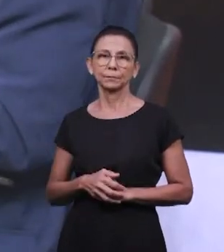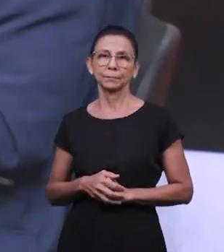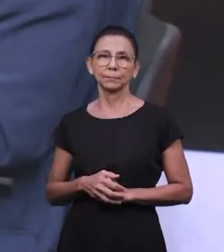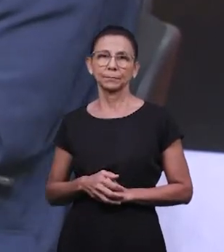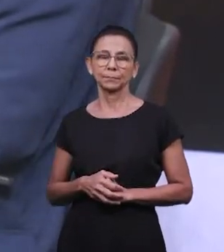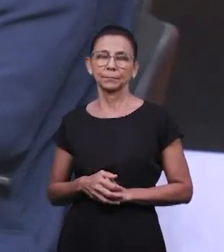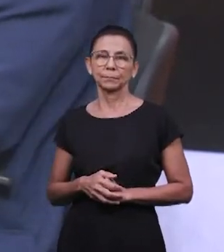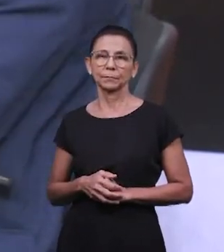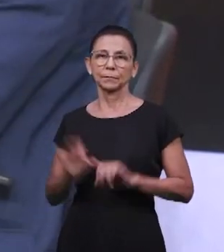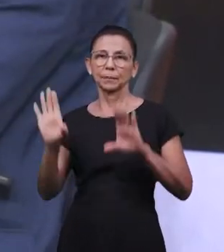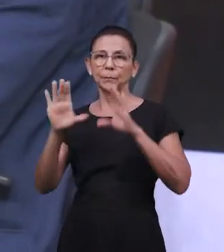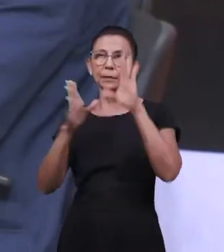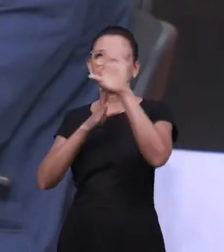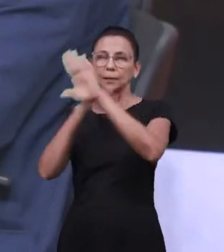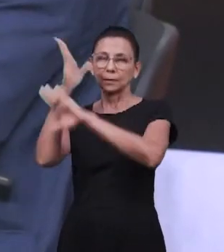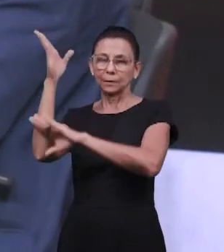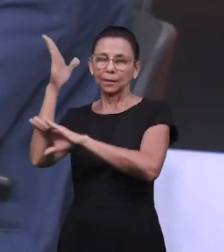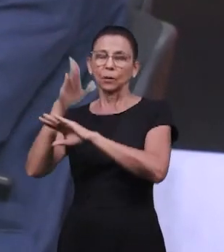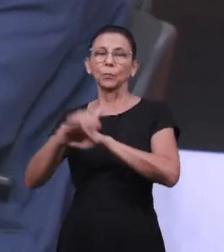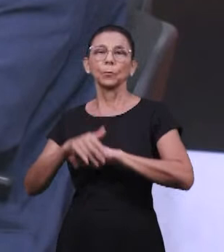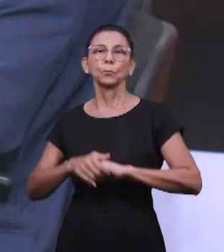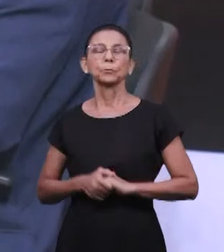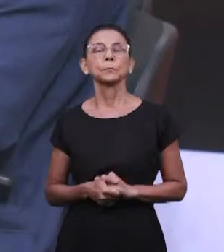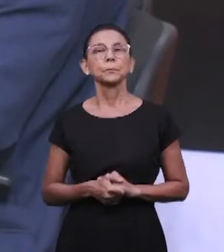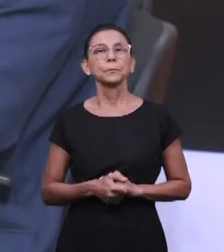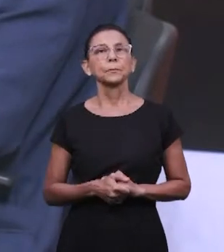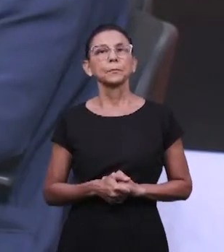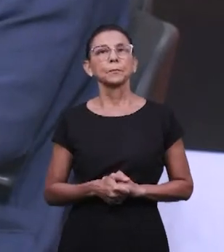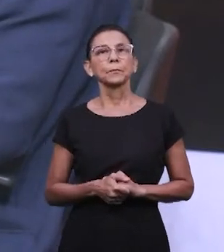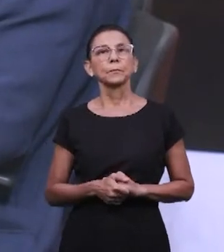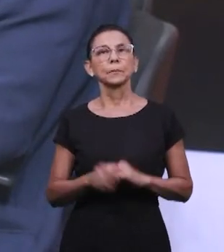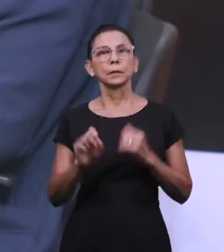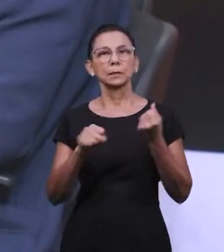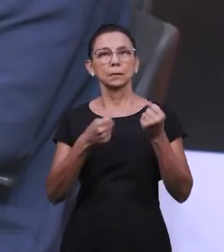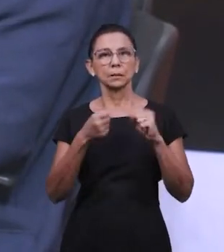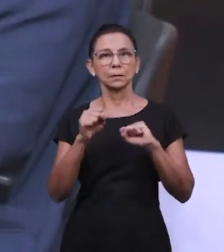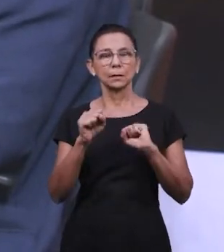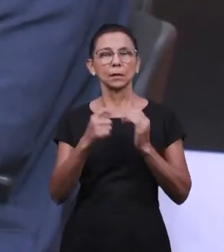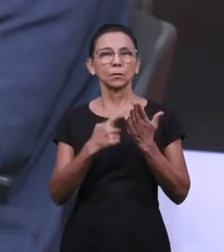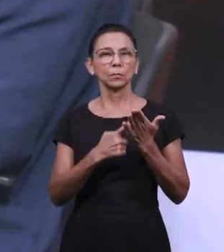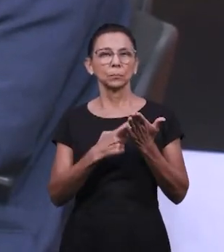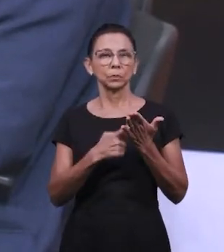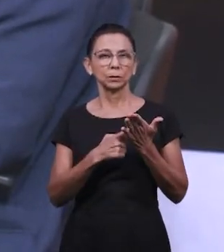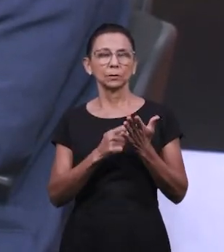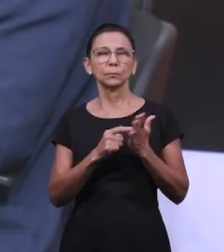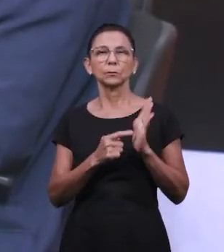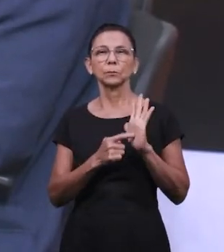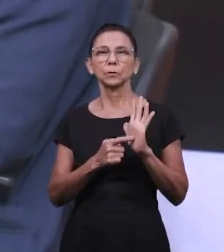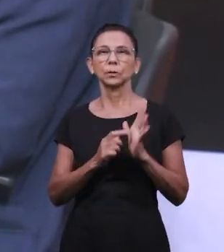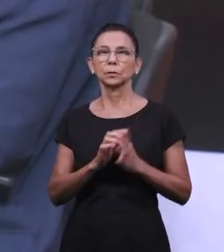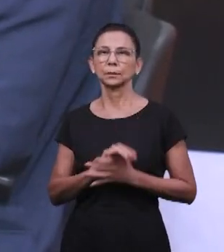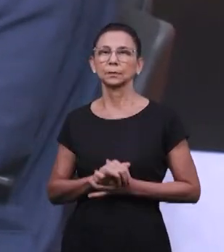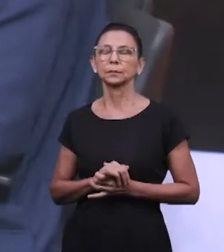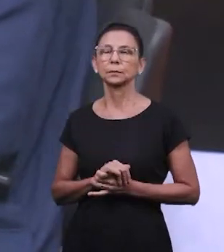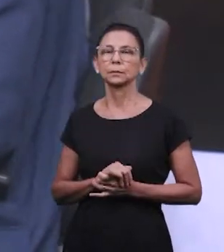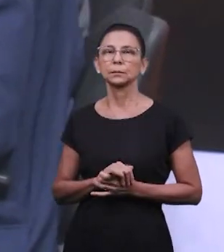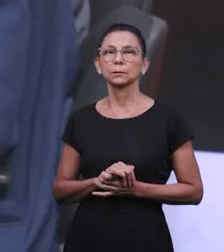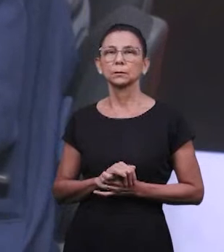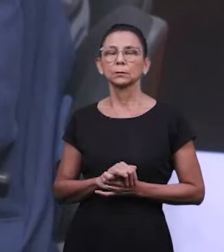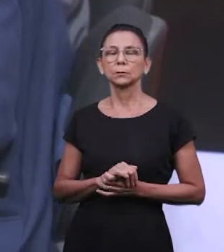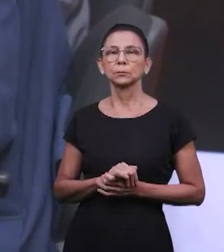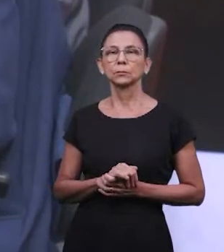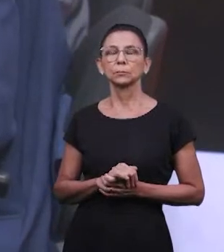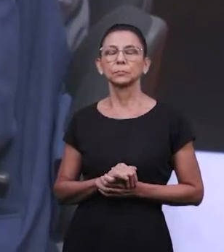responsabilidade é muito grande. Aqui, como diz aqui nos Salmos, eu estou aqui de cabeça, quando fala que os nossos filhos, quer ver aqui, diz